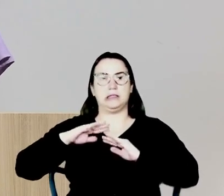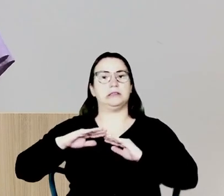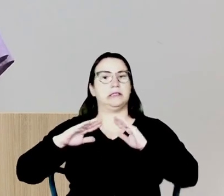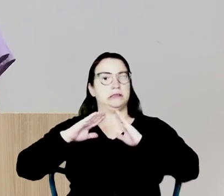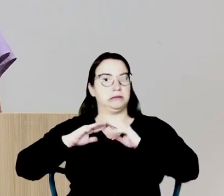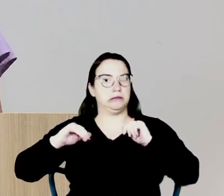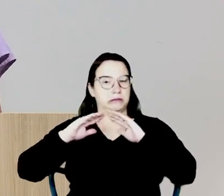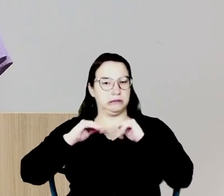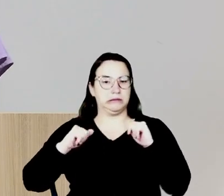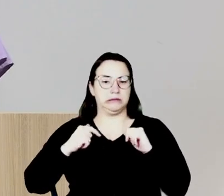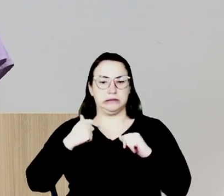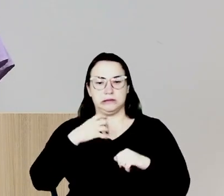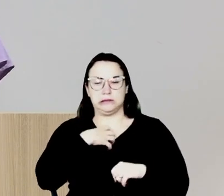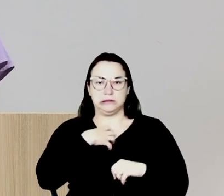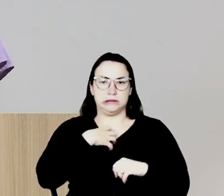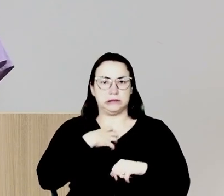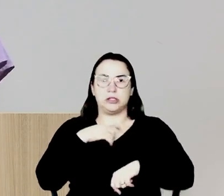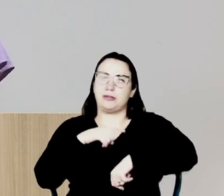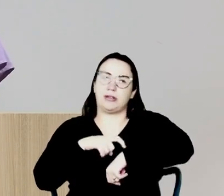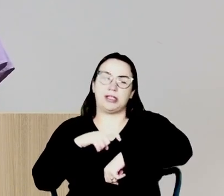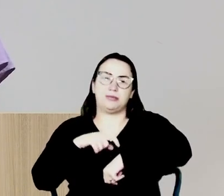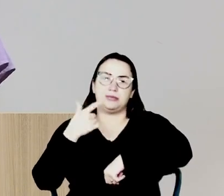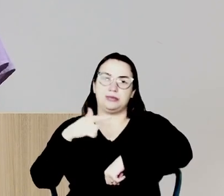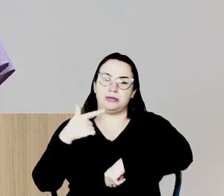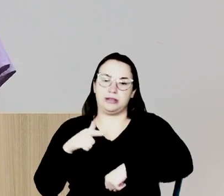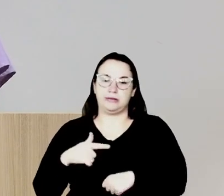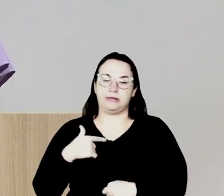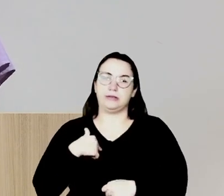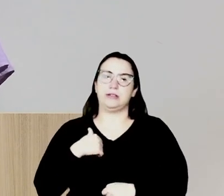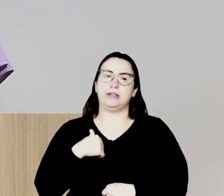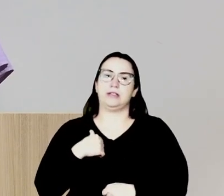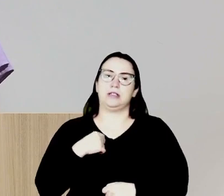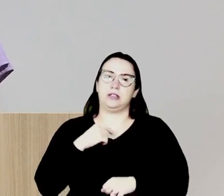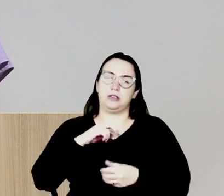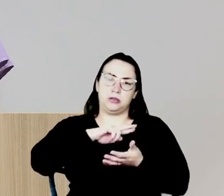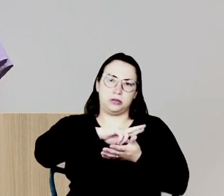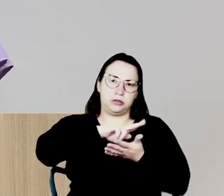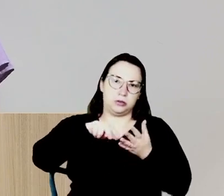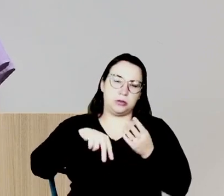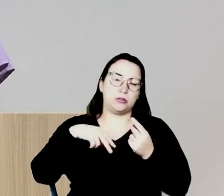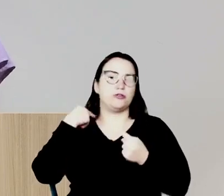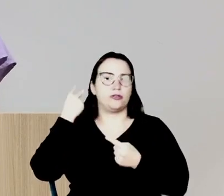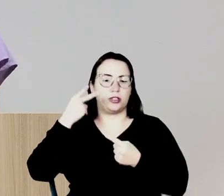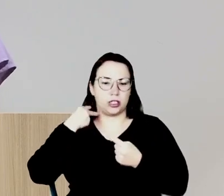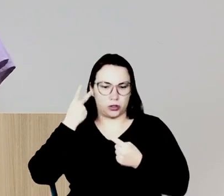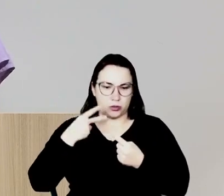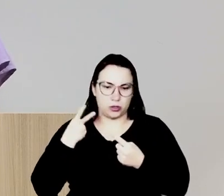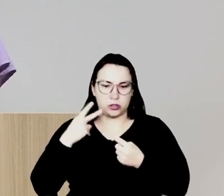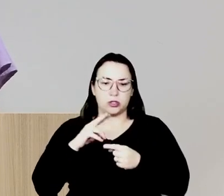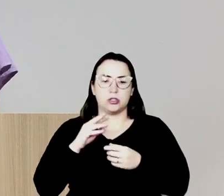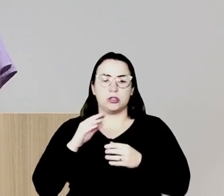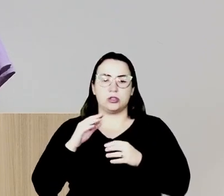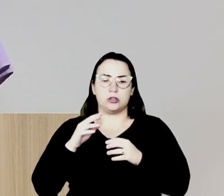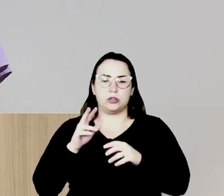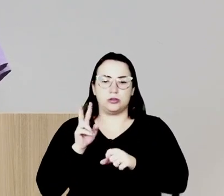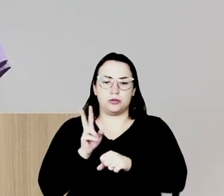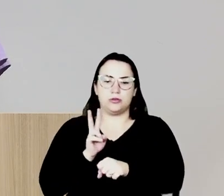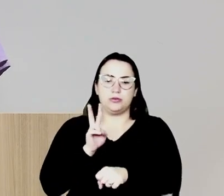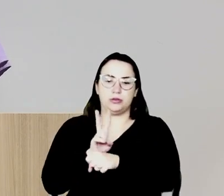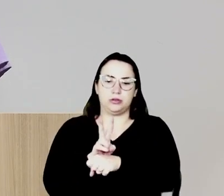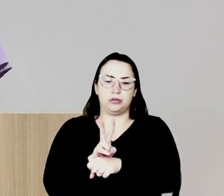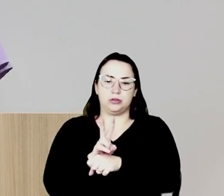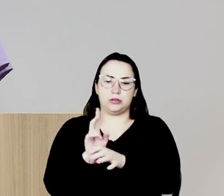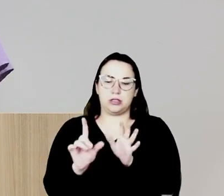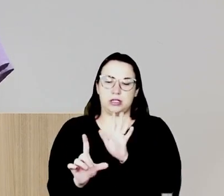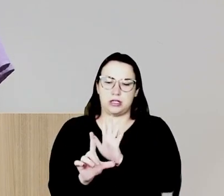acabo ficando sem tempo. Eu sou cobrada de funções de vereador, que é cuidar de fiscalizar, criar lei, mas